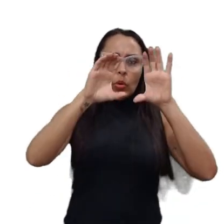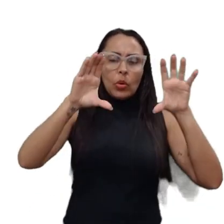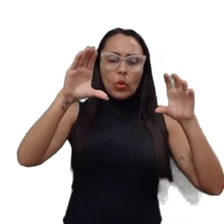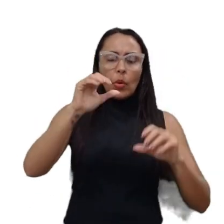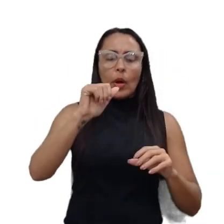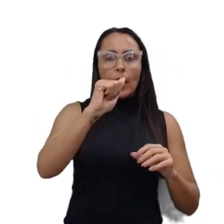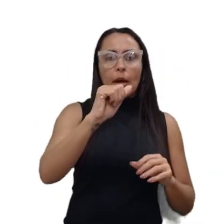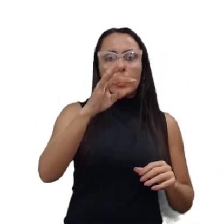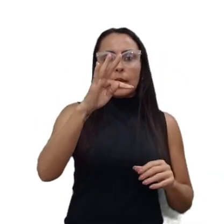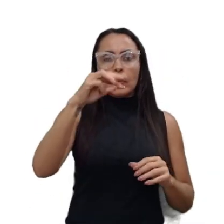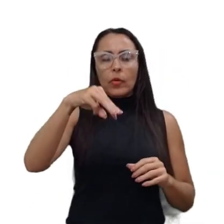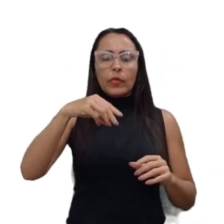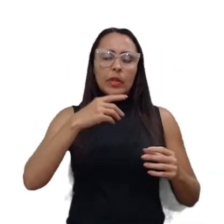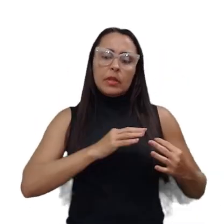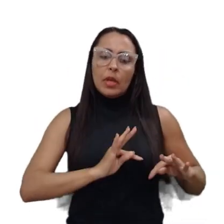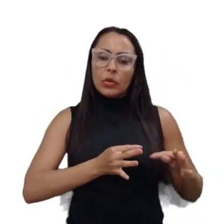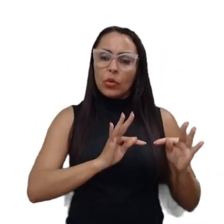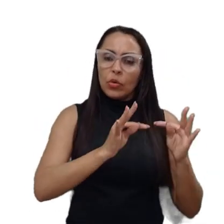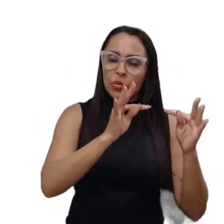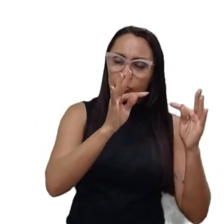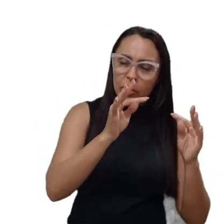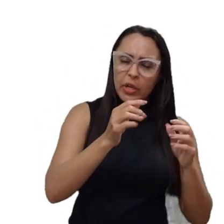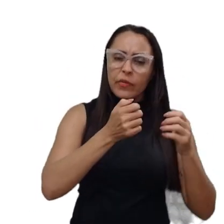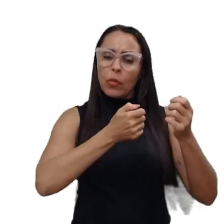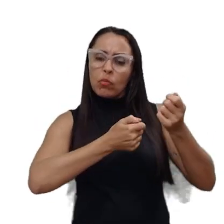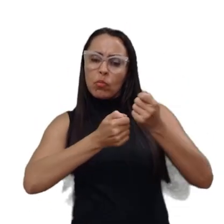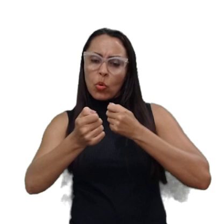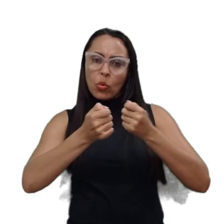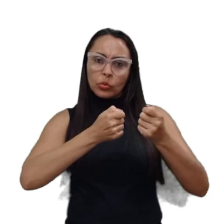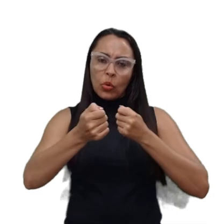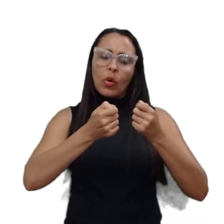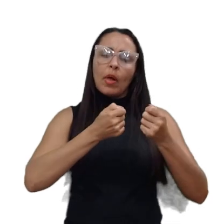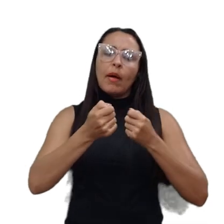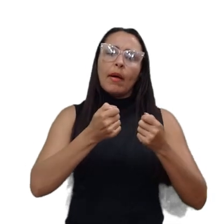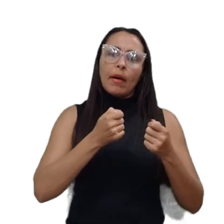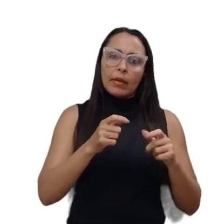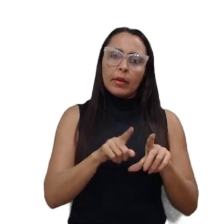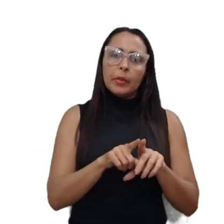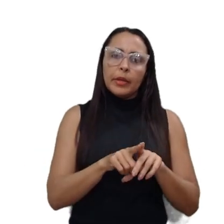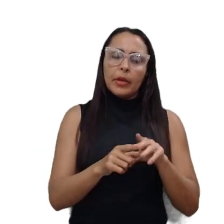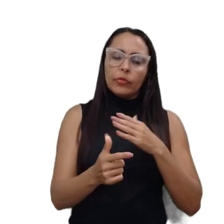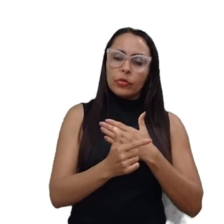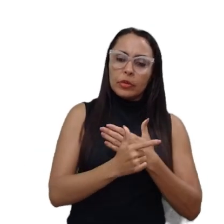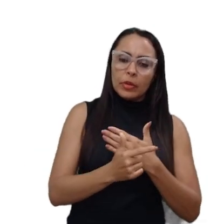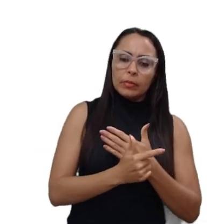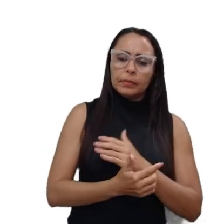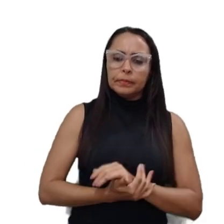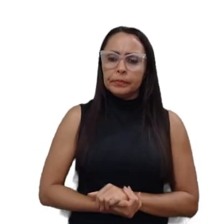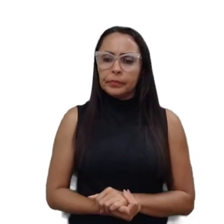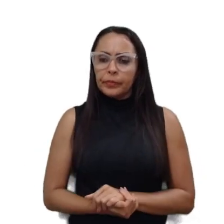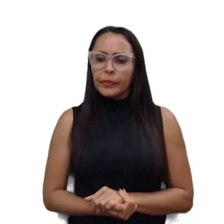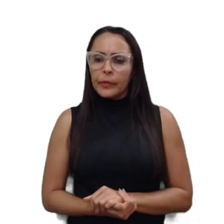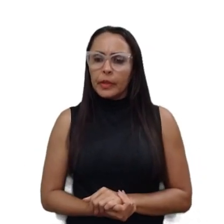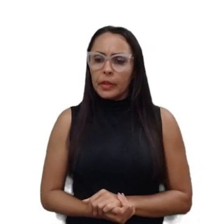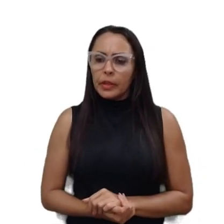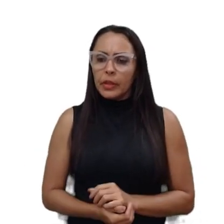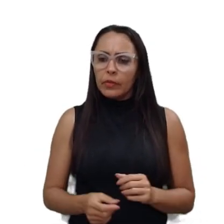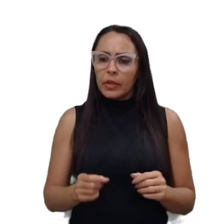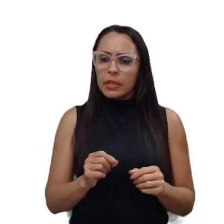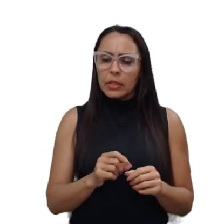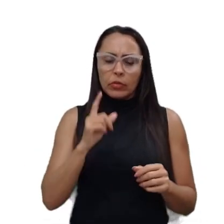vamos ter tecnologias que vão controlar essas emissões e vão fazer com que a gente